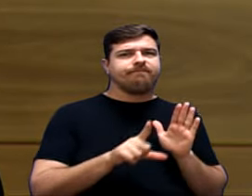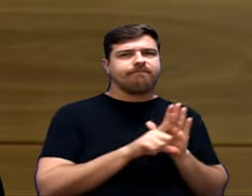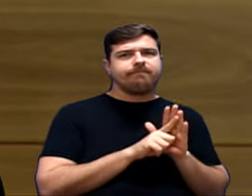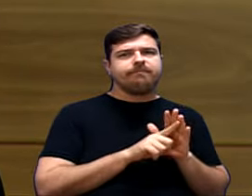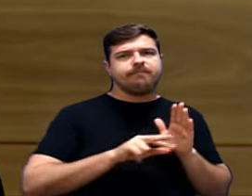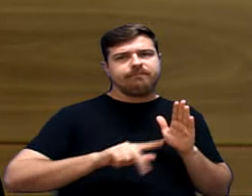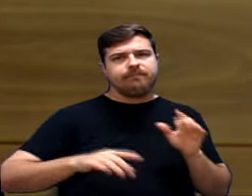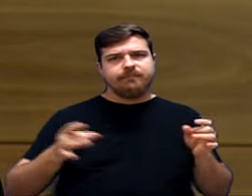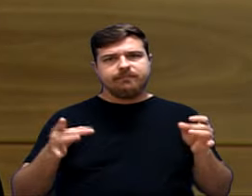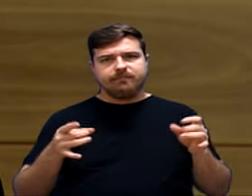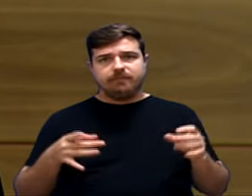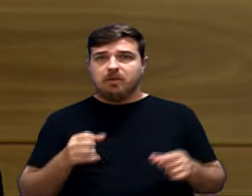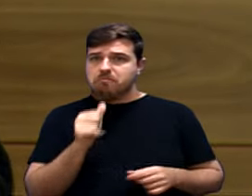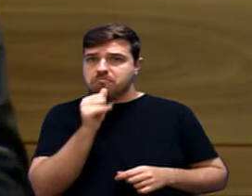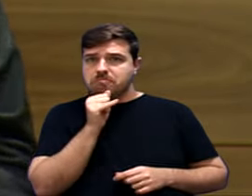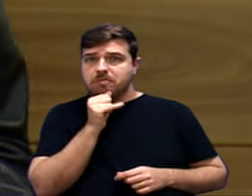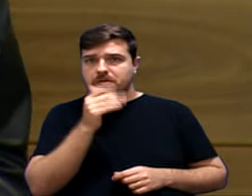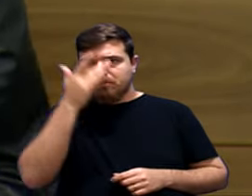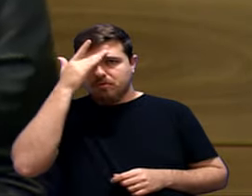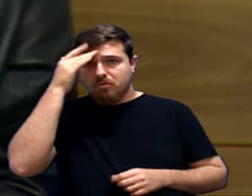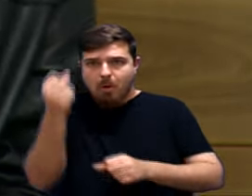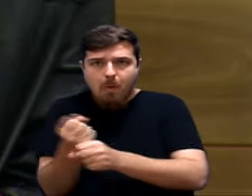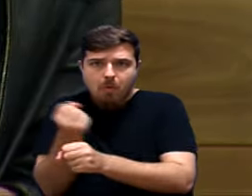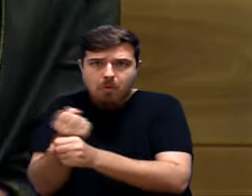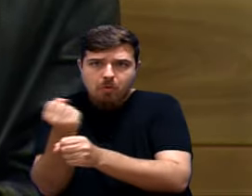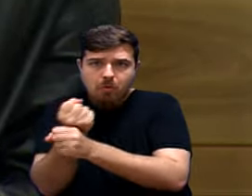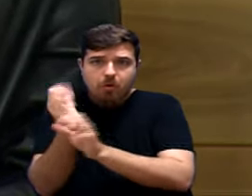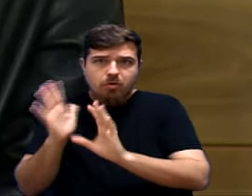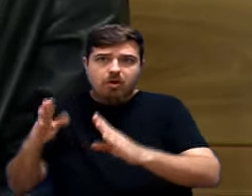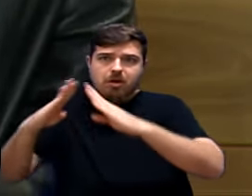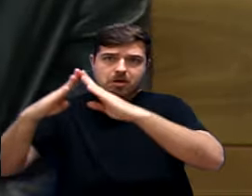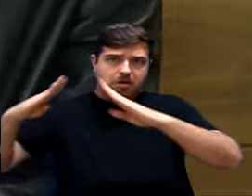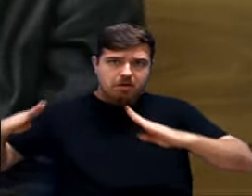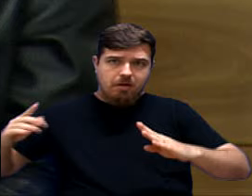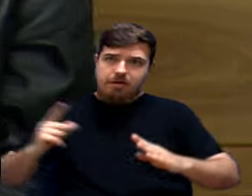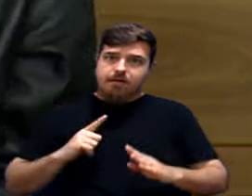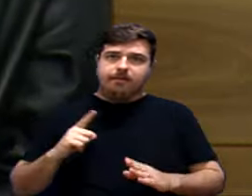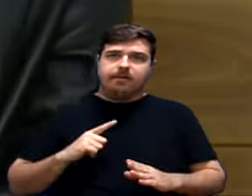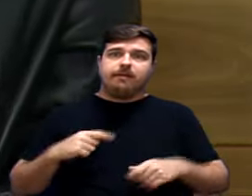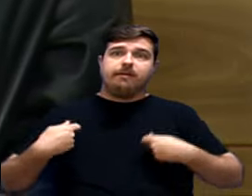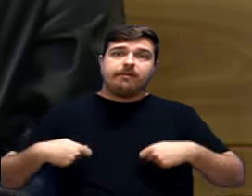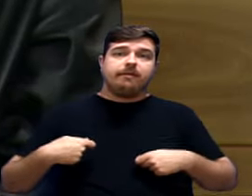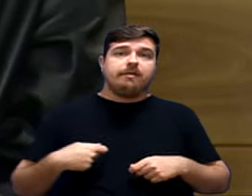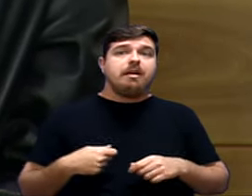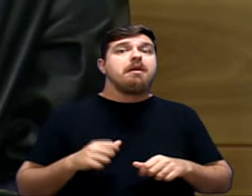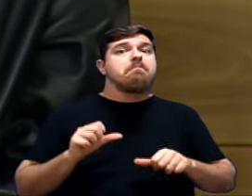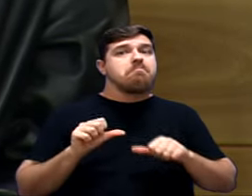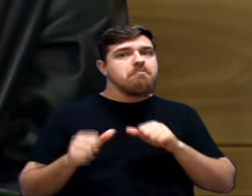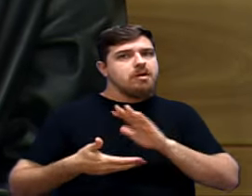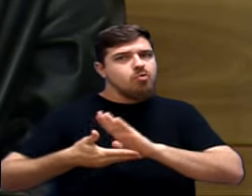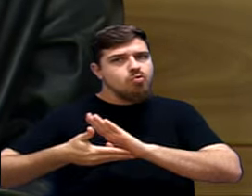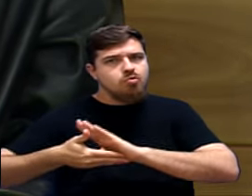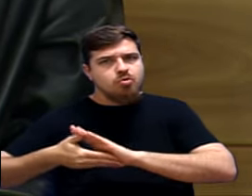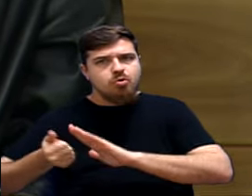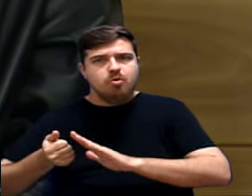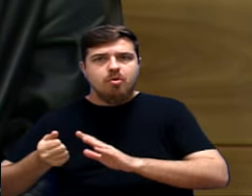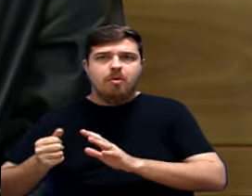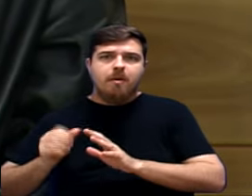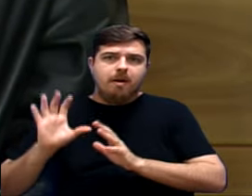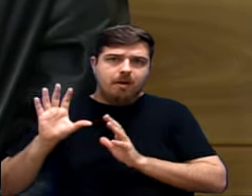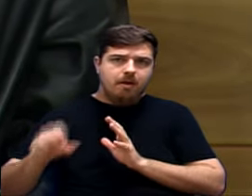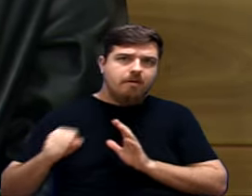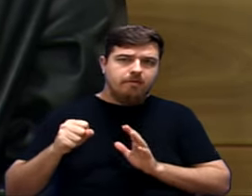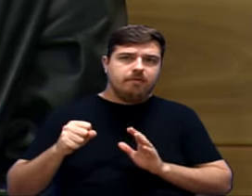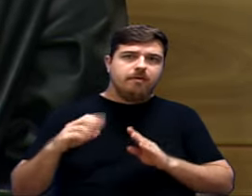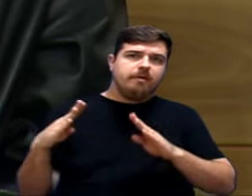partir da hora que a pessoa construiu o imóvel e ele e ela colocou o telhado você tem que entrar com a reintegração de posse né você não pode